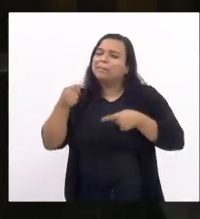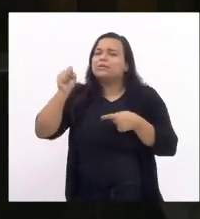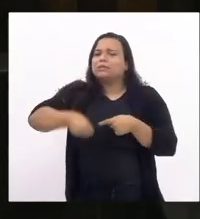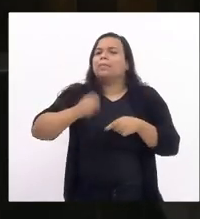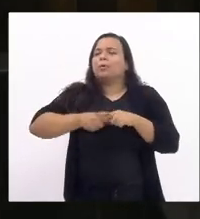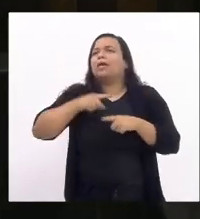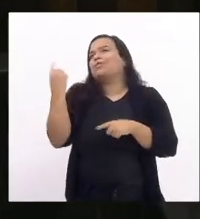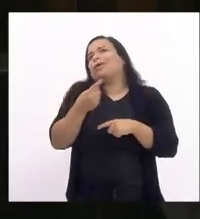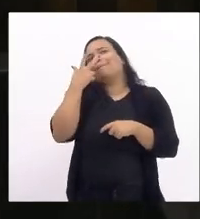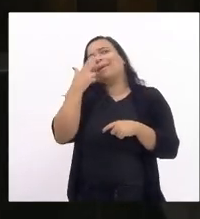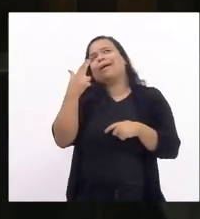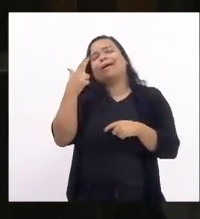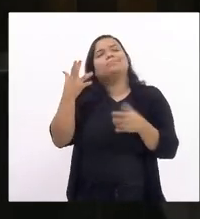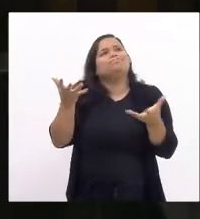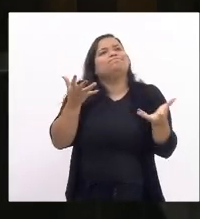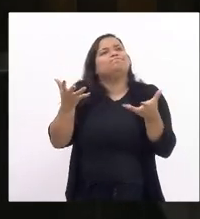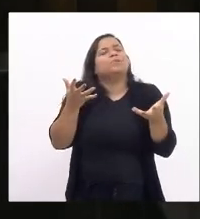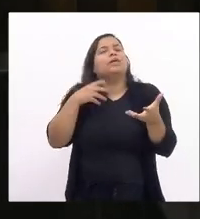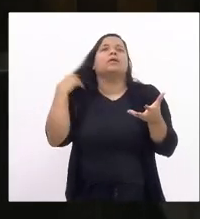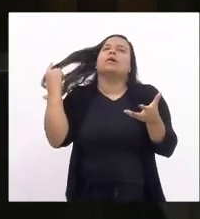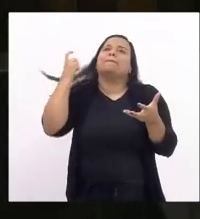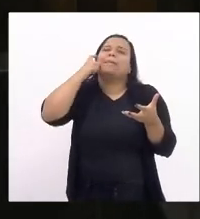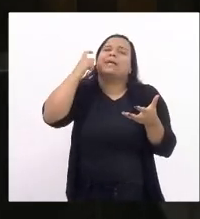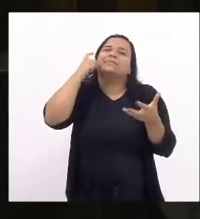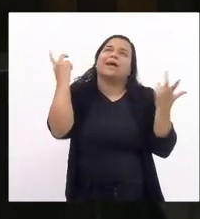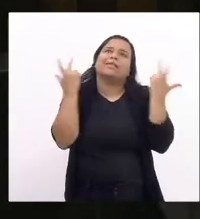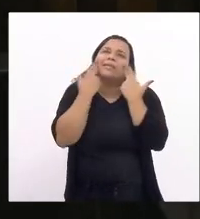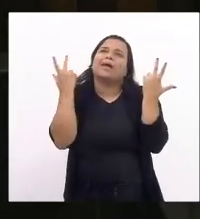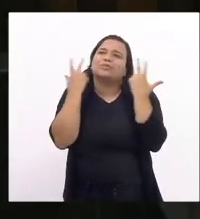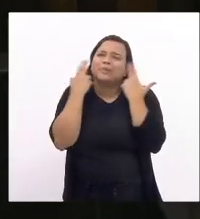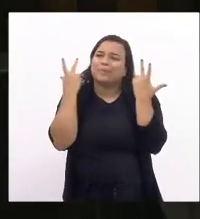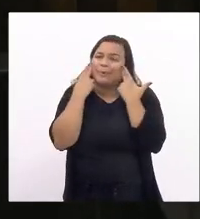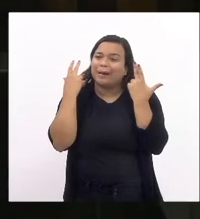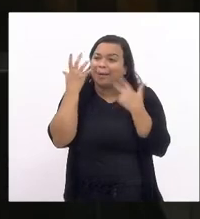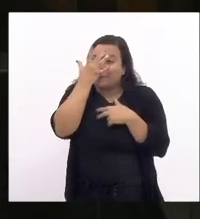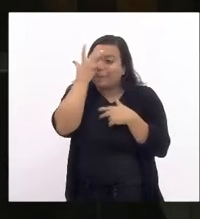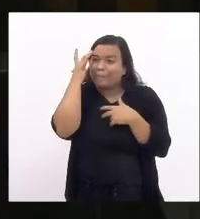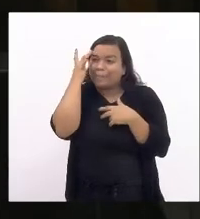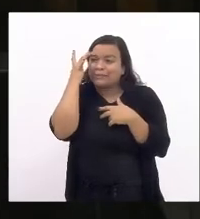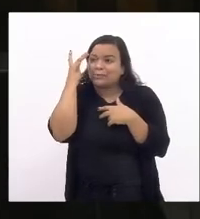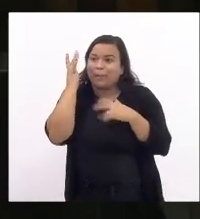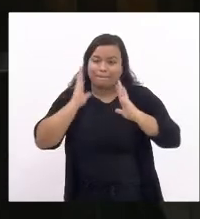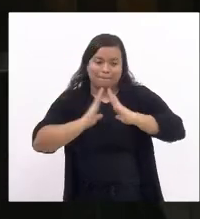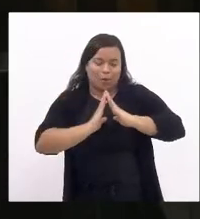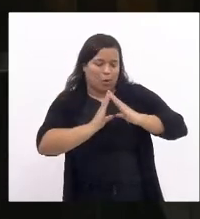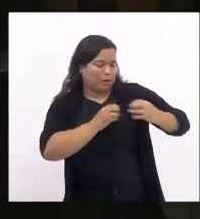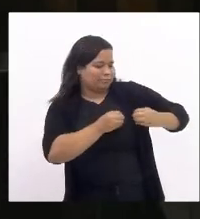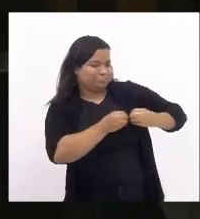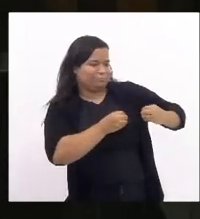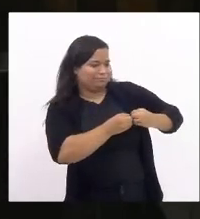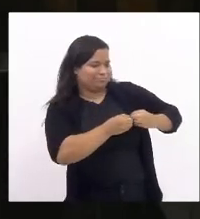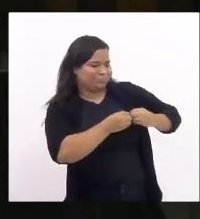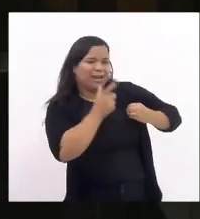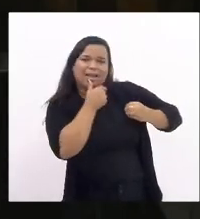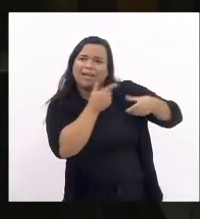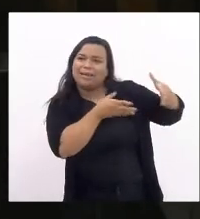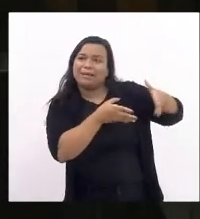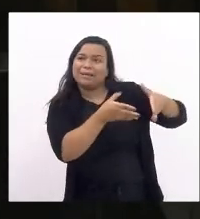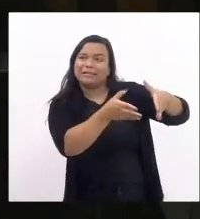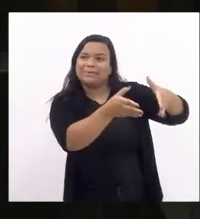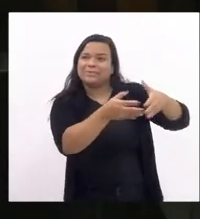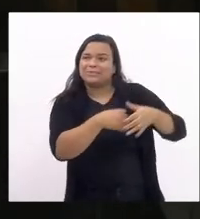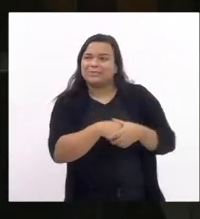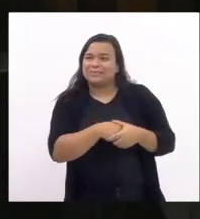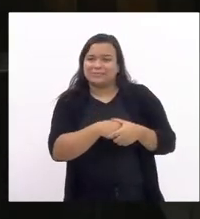naturaliza que as pessoas vivam em encostas irregulares, em casas de